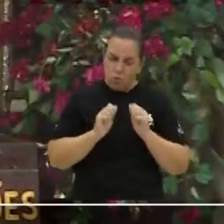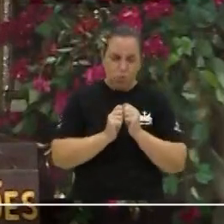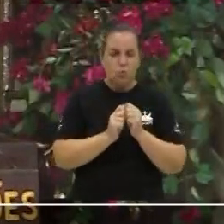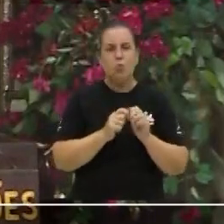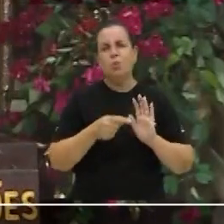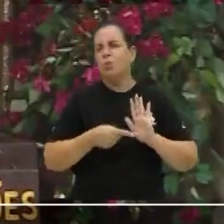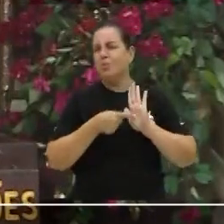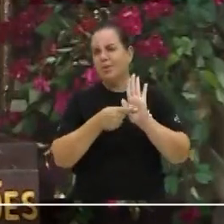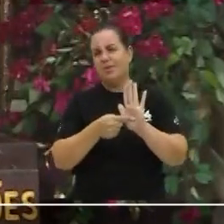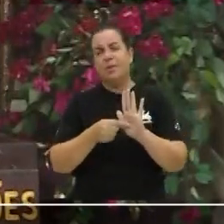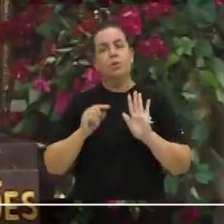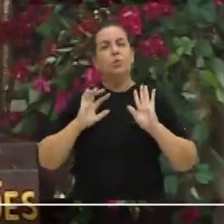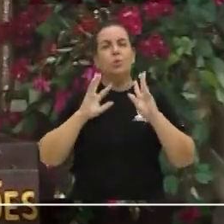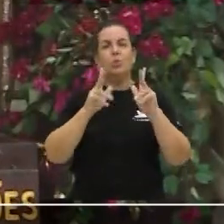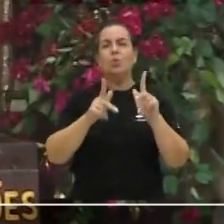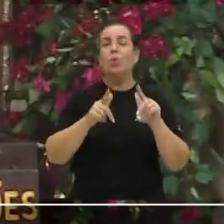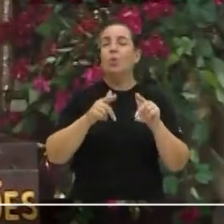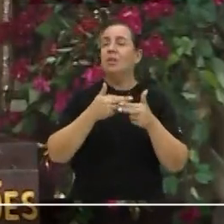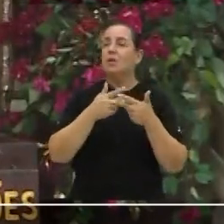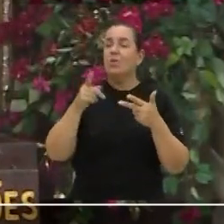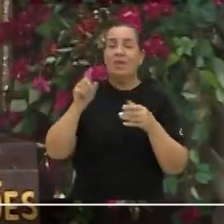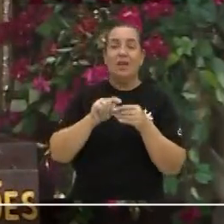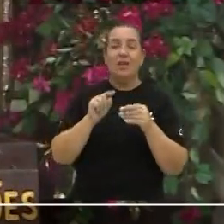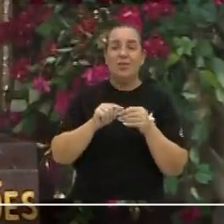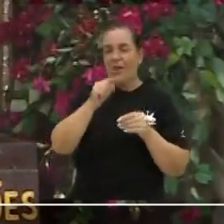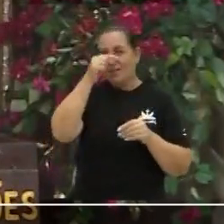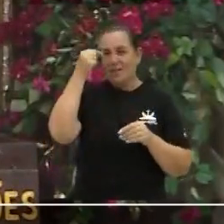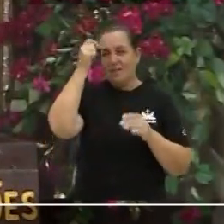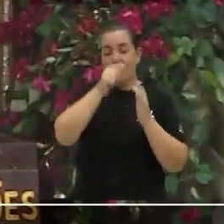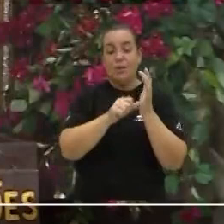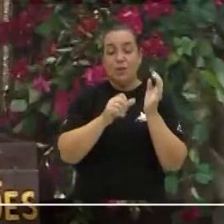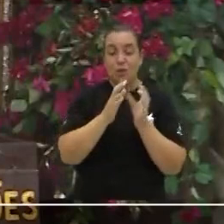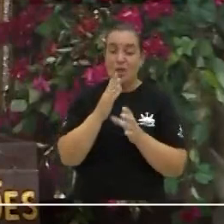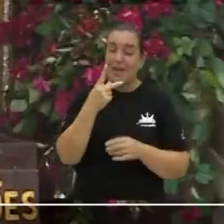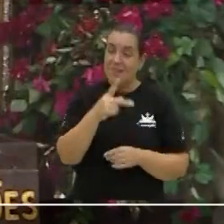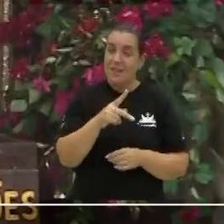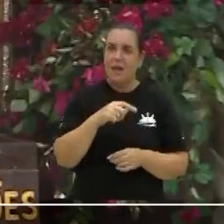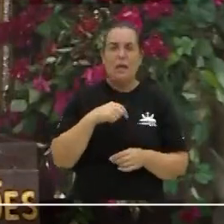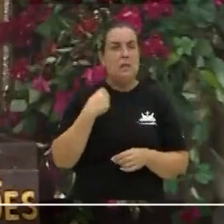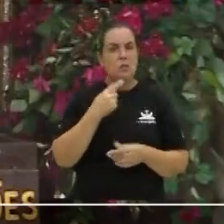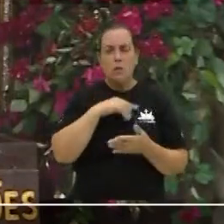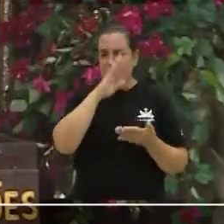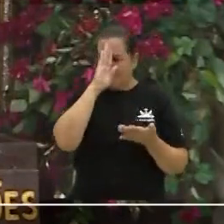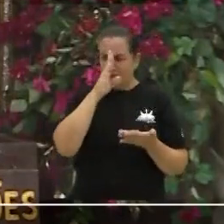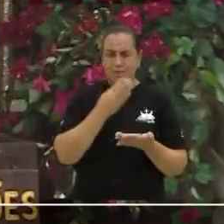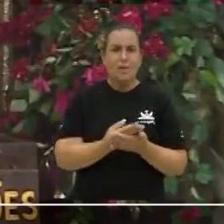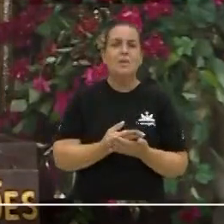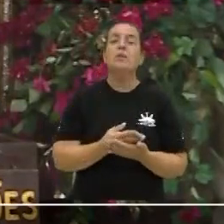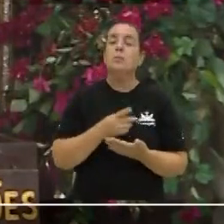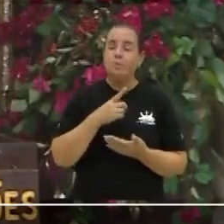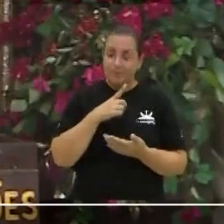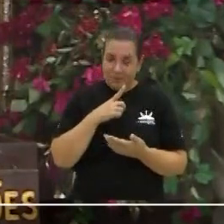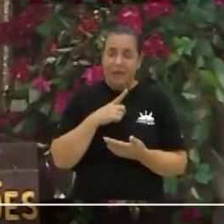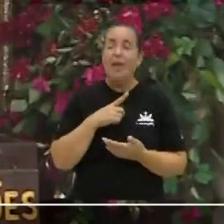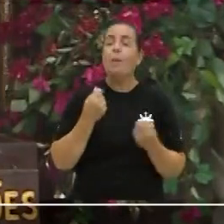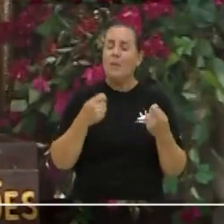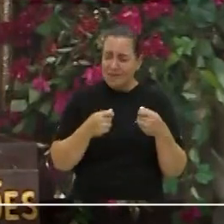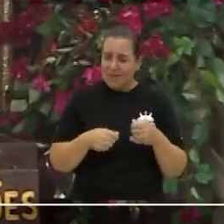mostra nas suas santas chagas bendita, é para que não sejamos incrédulos. O Senhor está vivo,